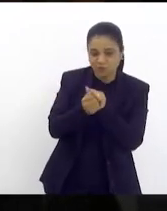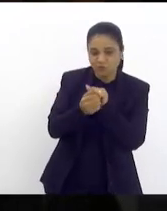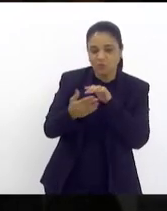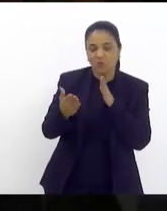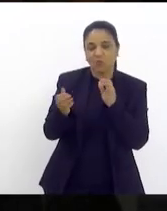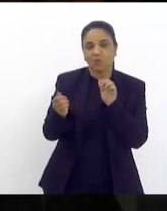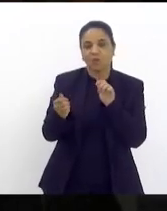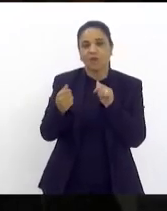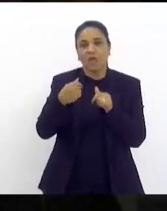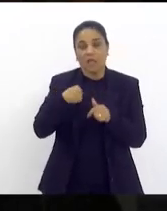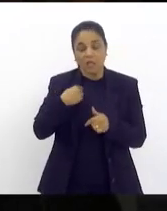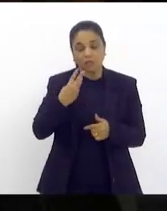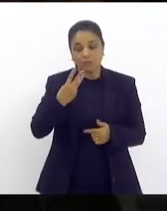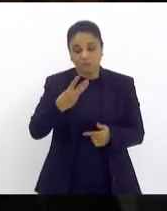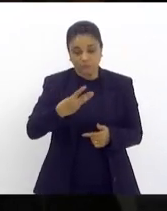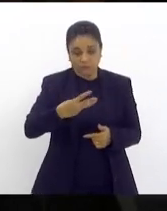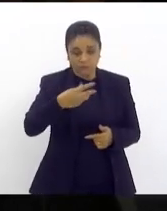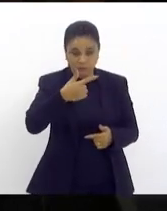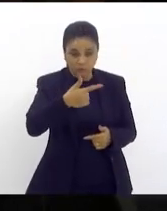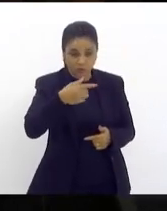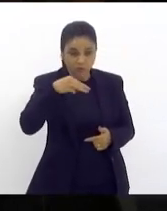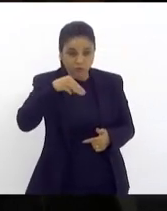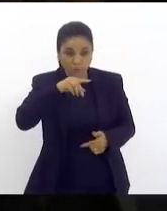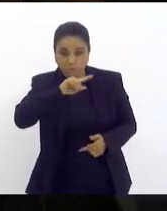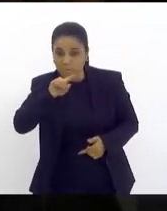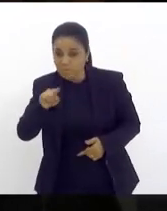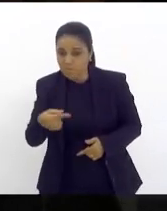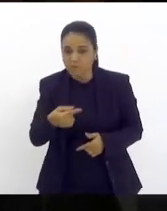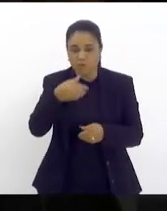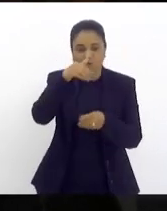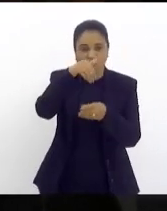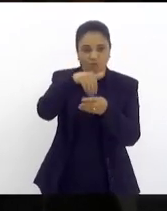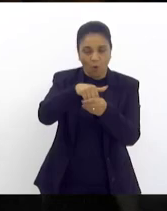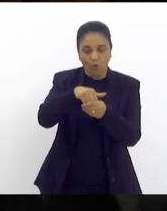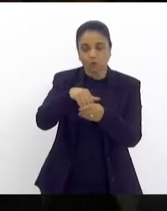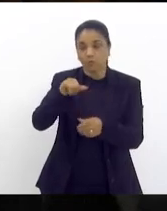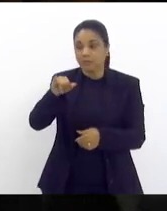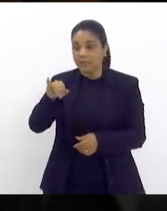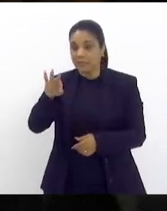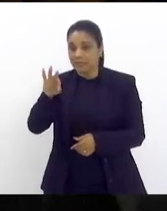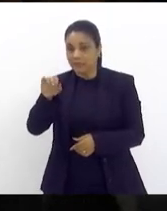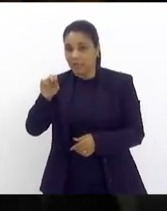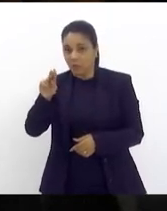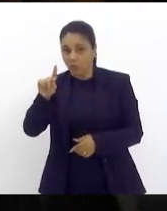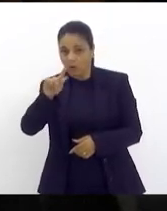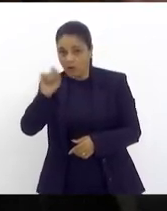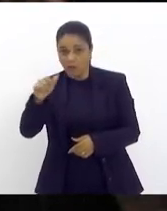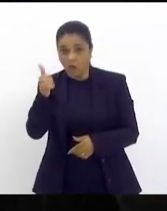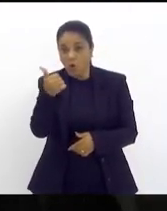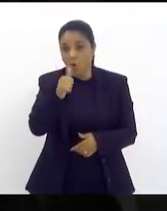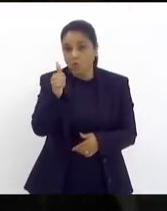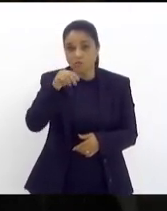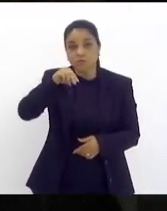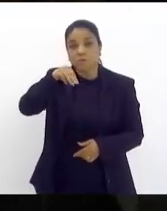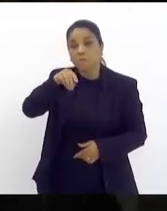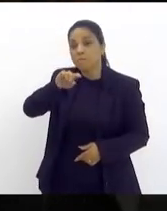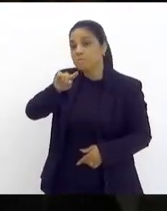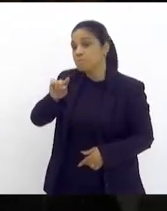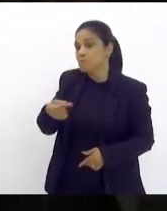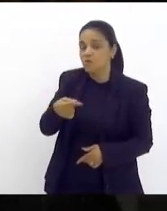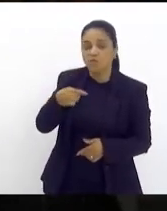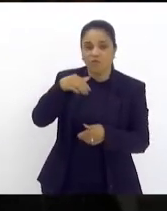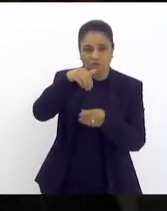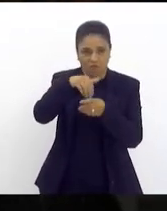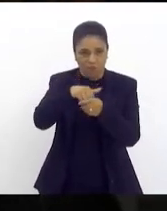que eu tive 32.500 votos e só em Itaguaí eu tive quase 11 mil votos. Isso é porque o Rubão abriu